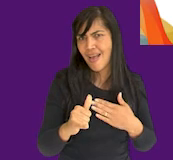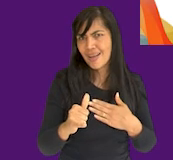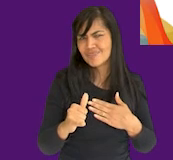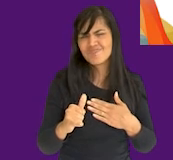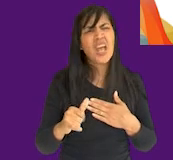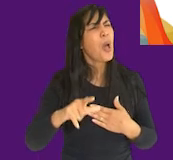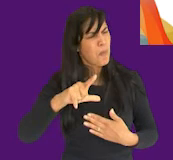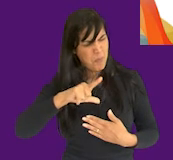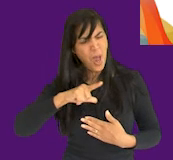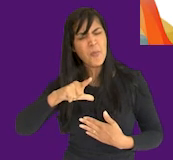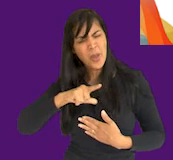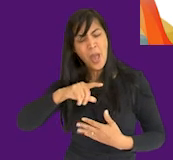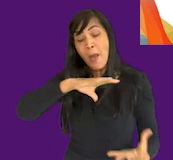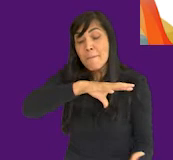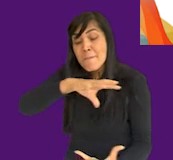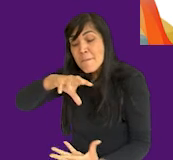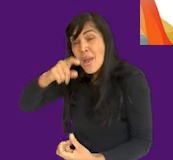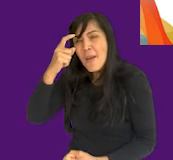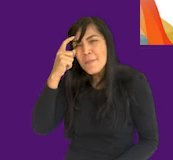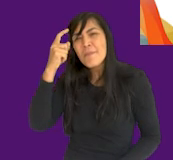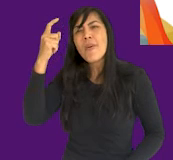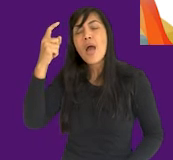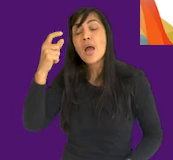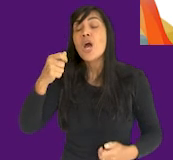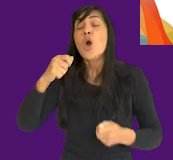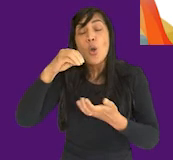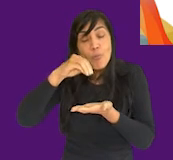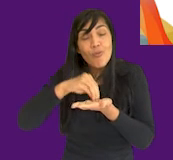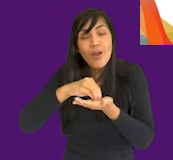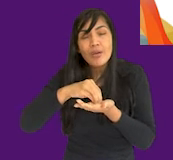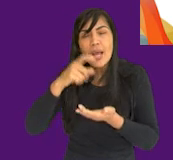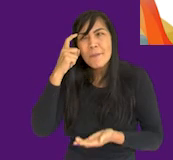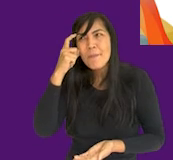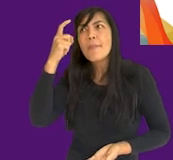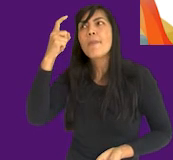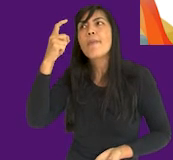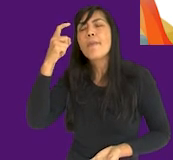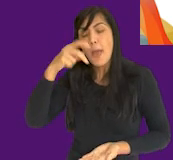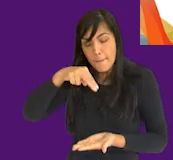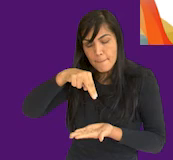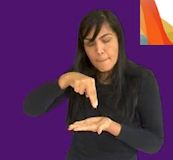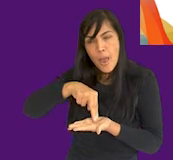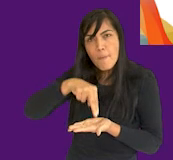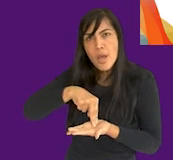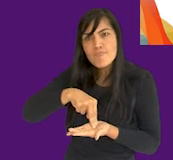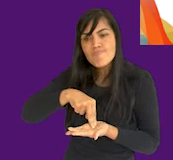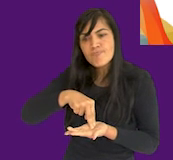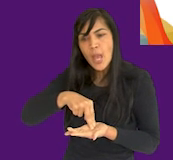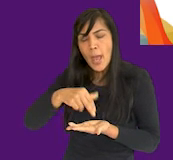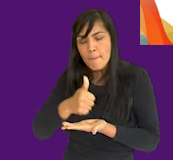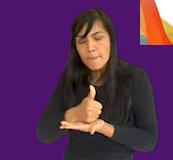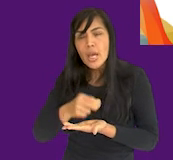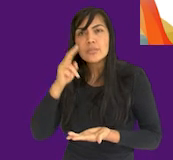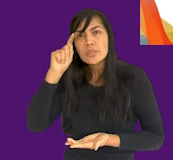não faltam ideias no mundo que falta são ideias insaturadas 10 que